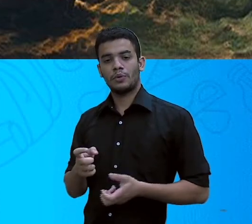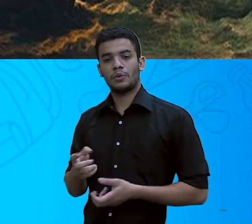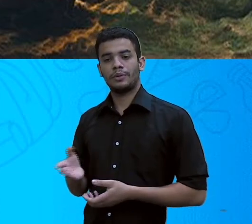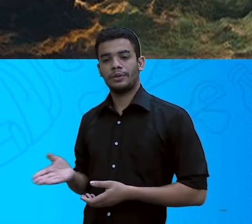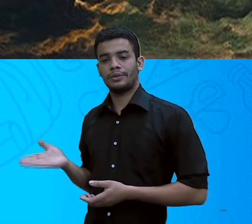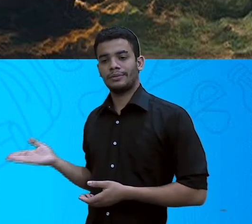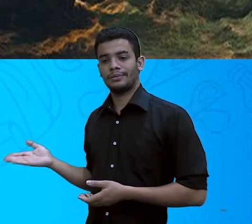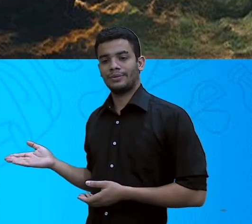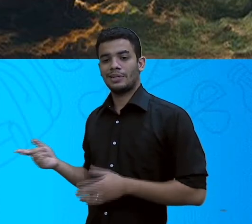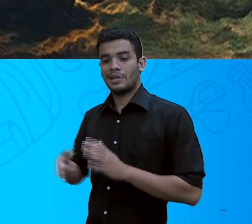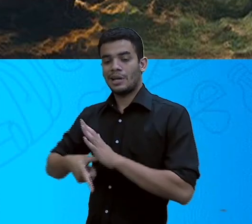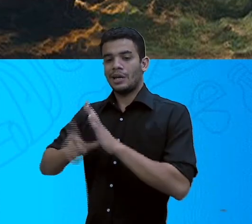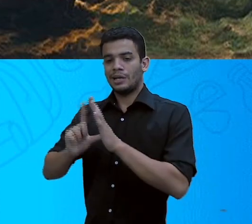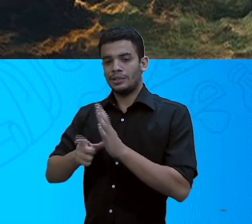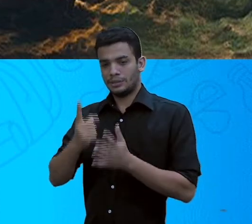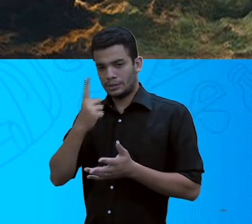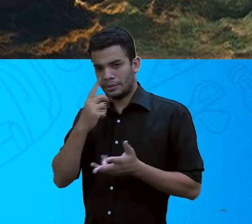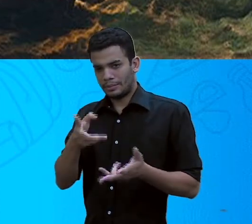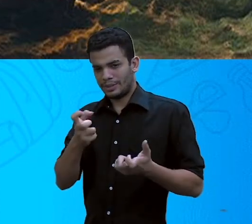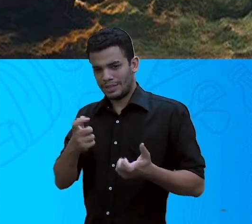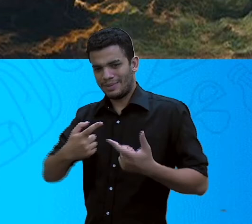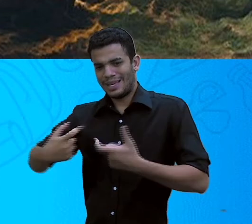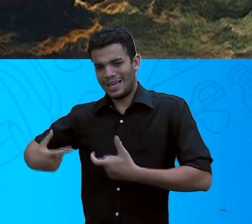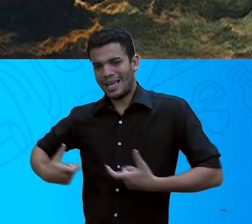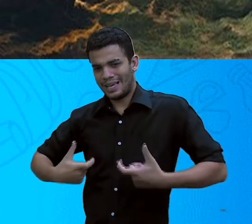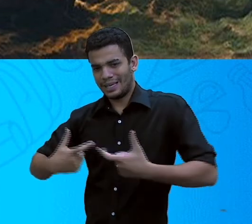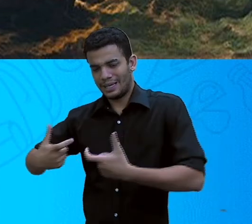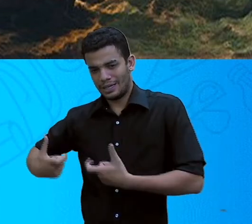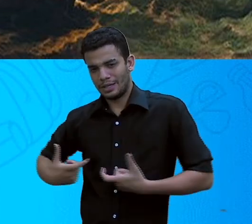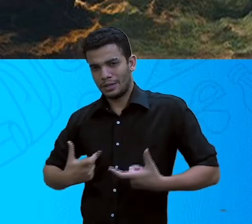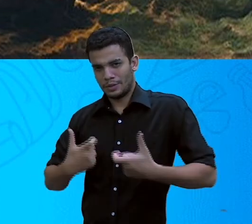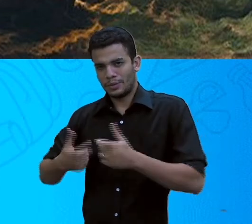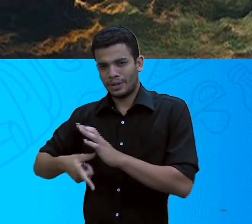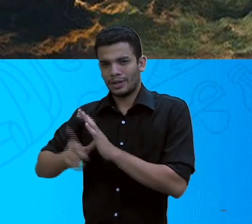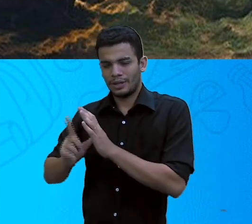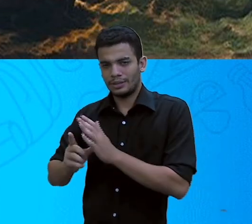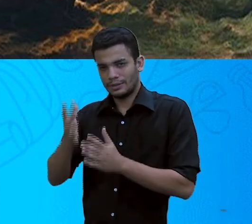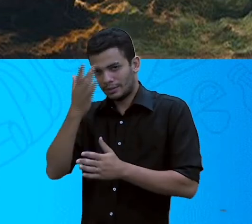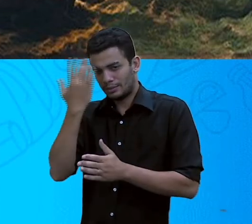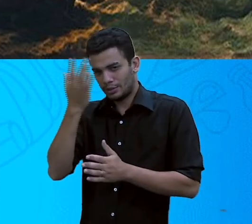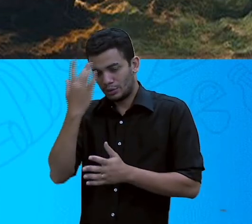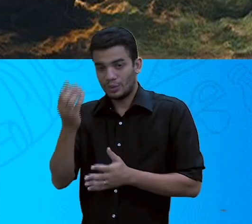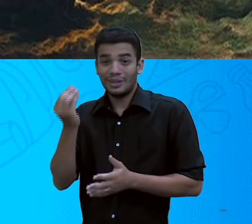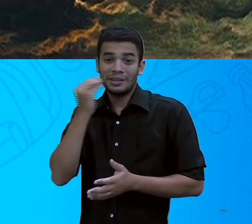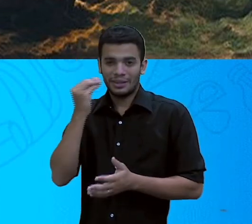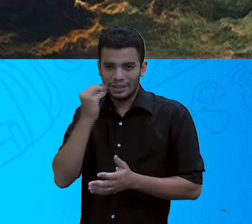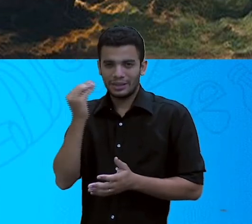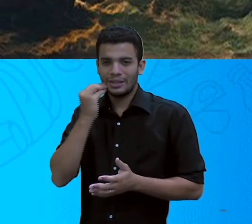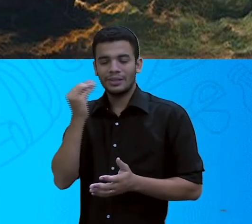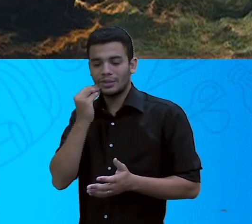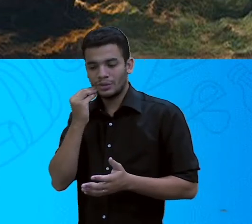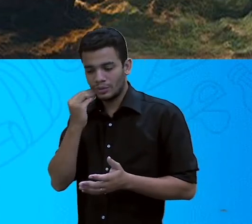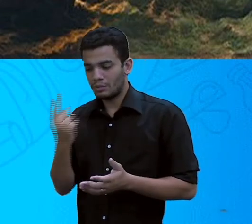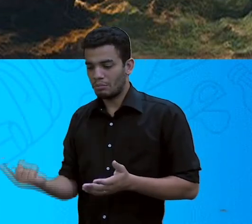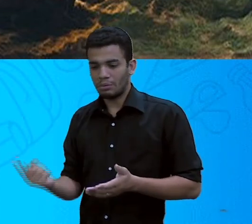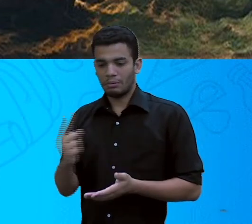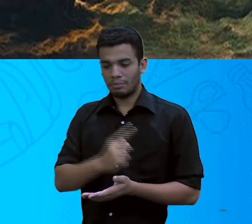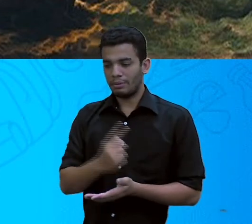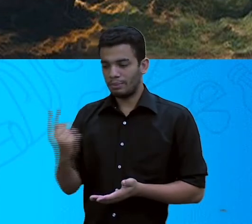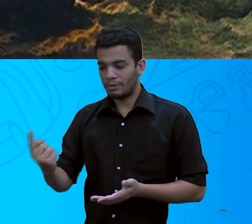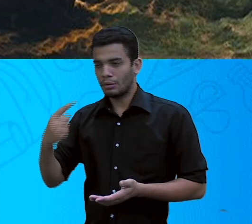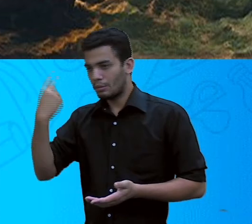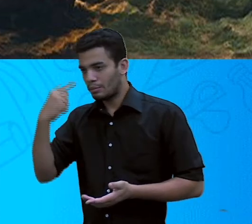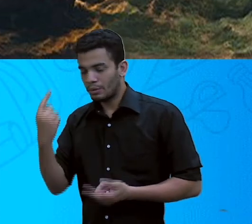ocorreram a guerra aqui, na colônia de Sacramento. Tá? Do outro lado, Buenos Aires. Olha como que fica muito